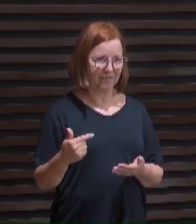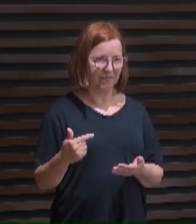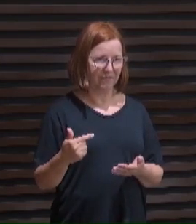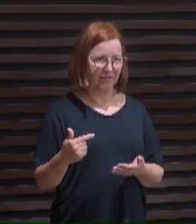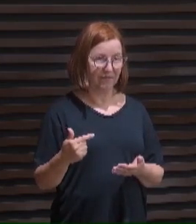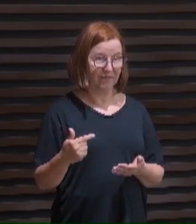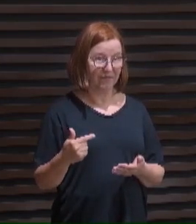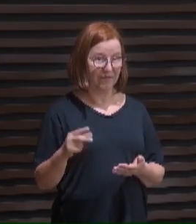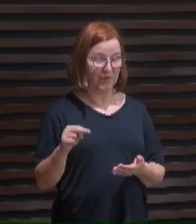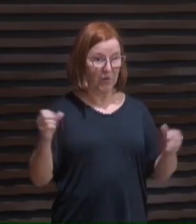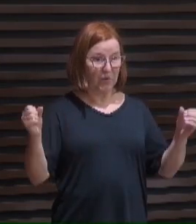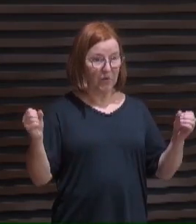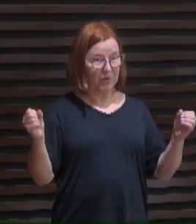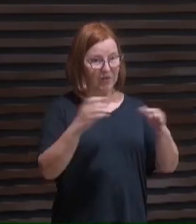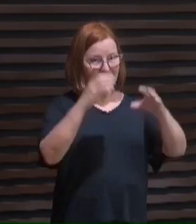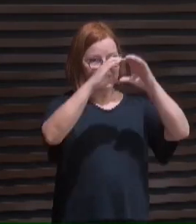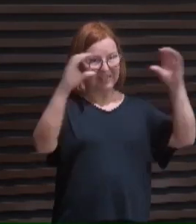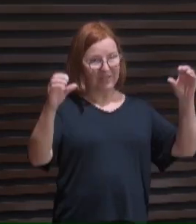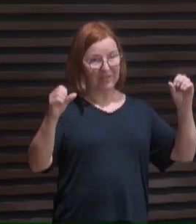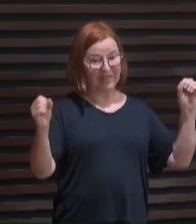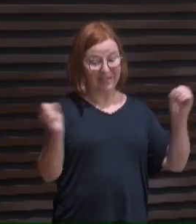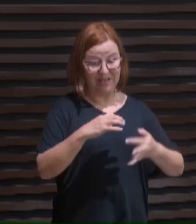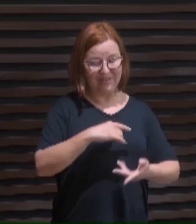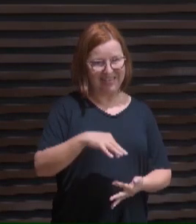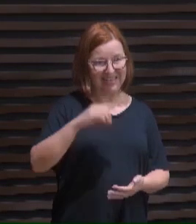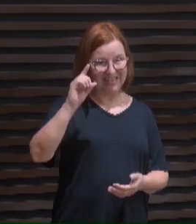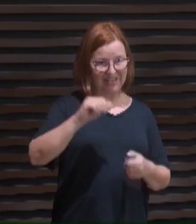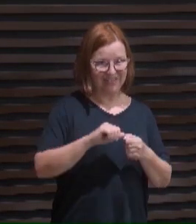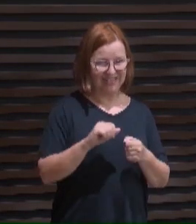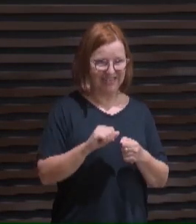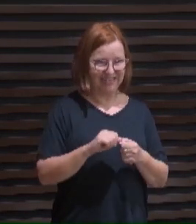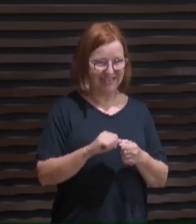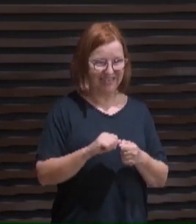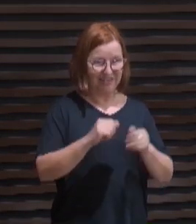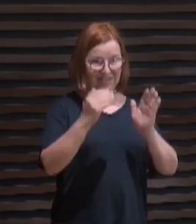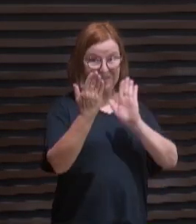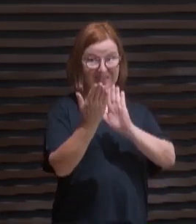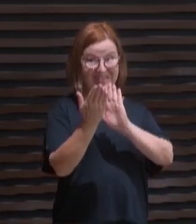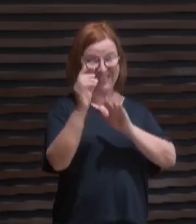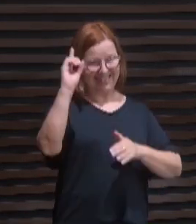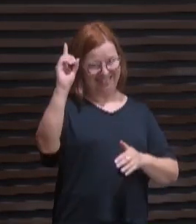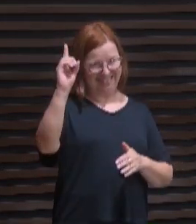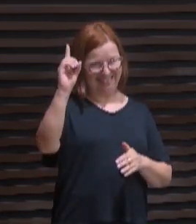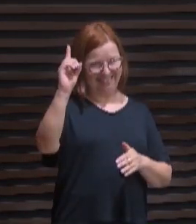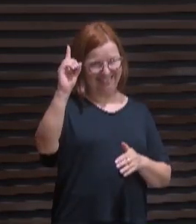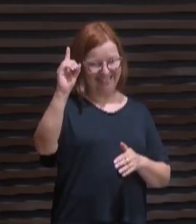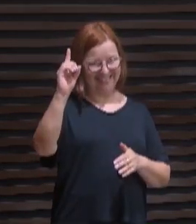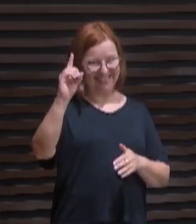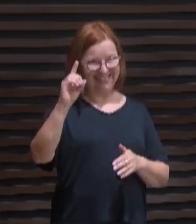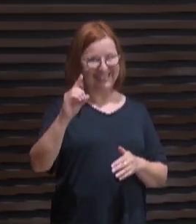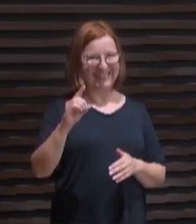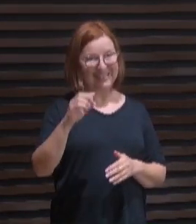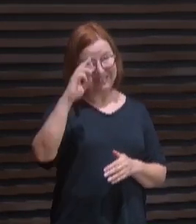novos céus e a nova terra que hei de formar estarão diante de mim, diz o Senhor, assim há